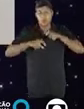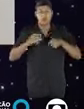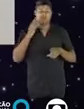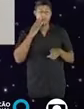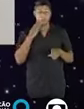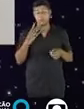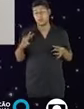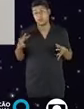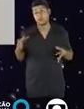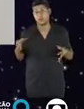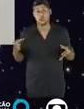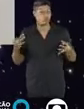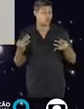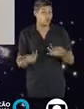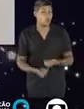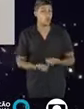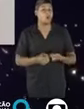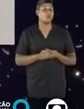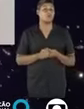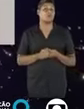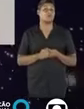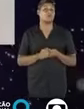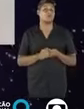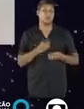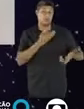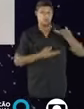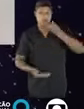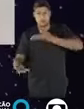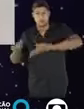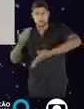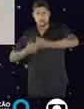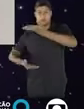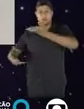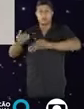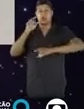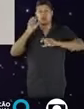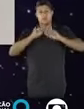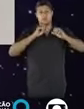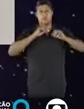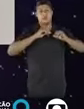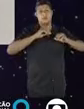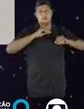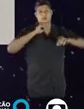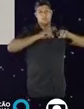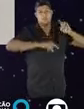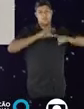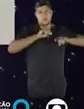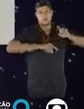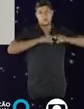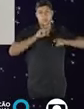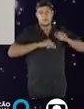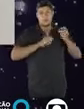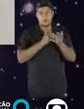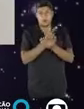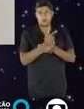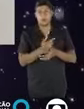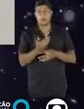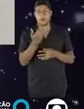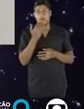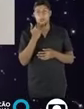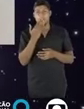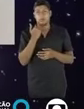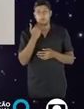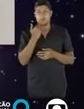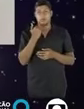enfim, de todos que estão integrados na produção e consumo de alimentos, para que a